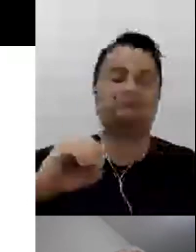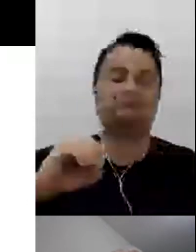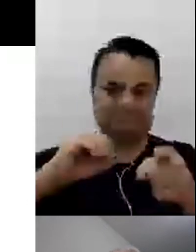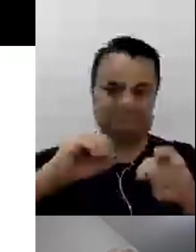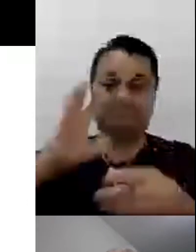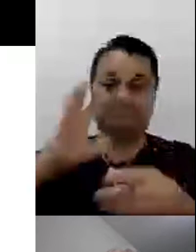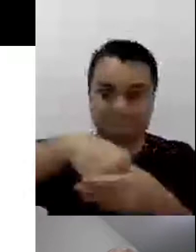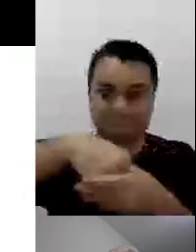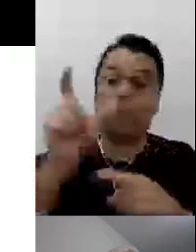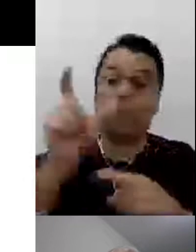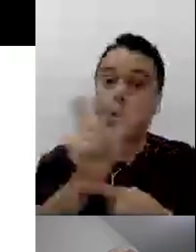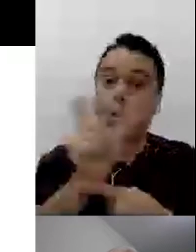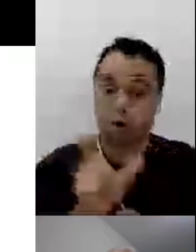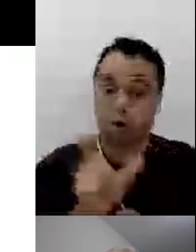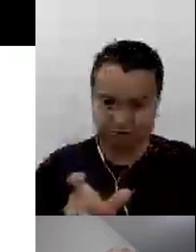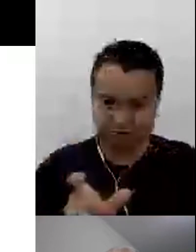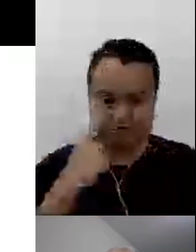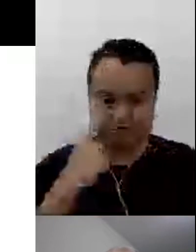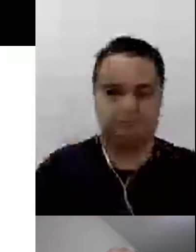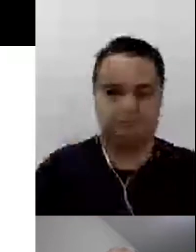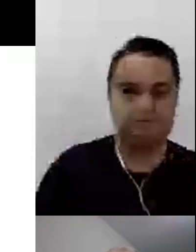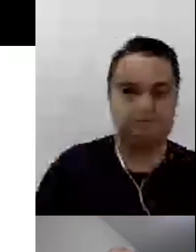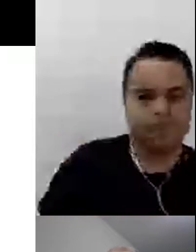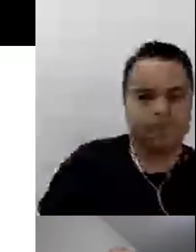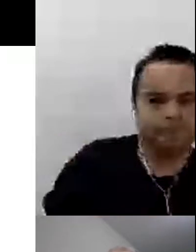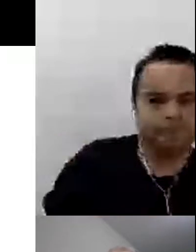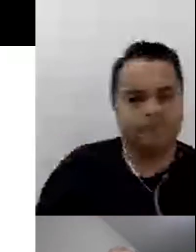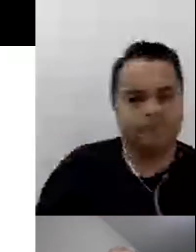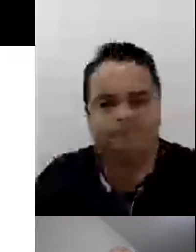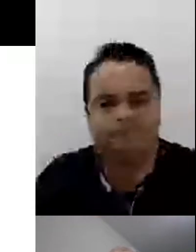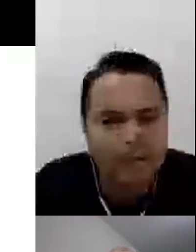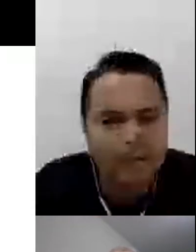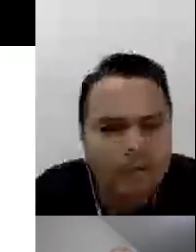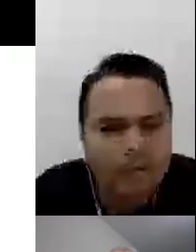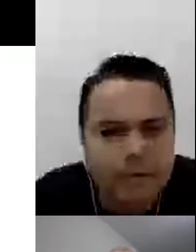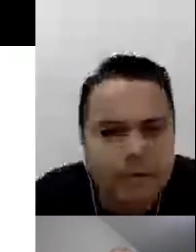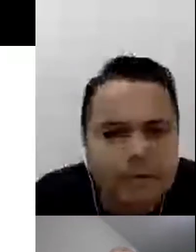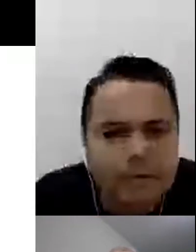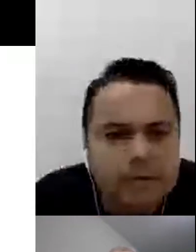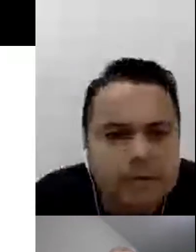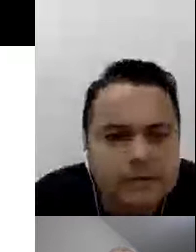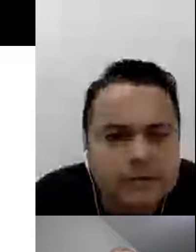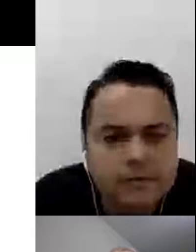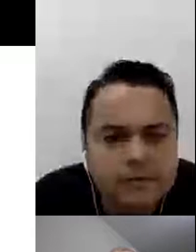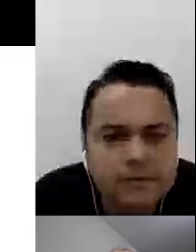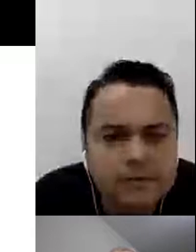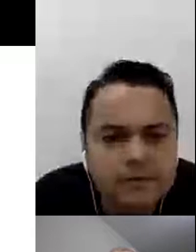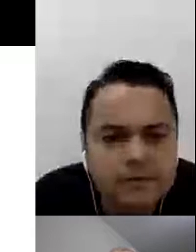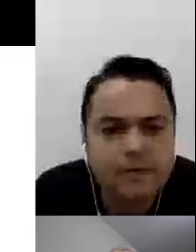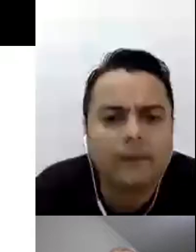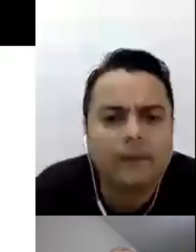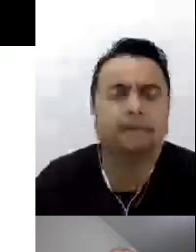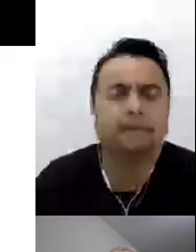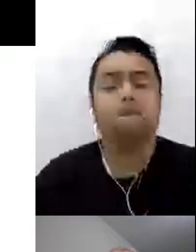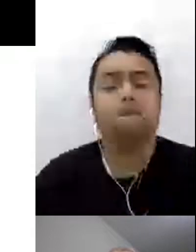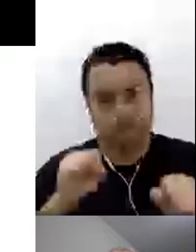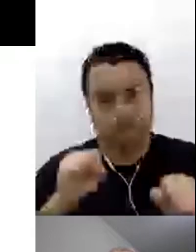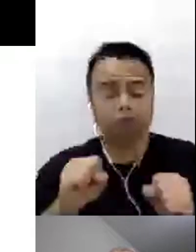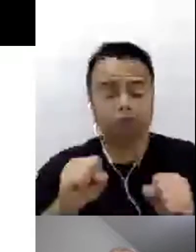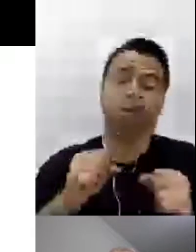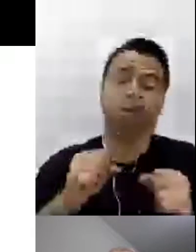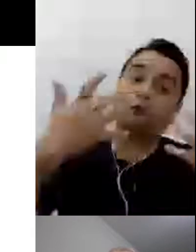componente. Então, qual que é a ideia aqui? Aqui a gente pode trabalhar não só a nível funcional, mas também no